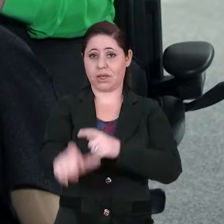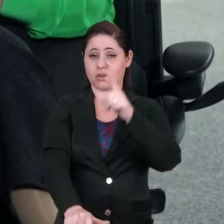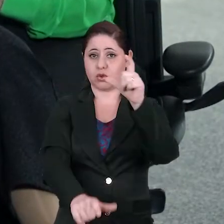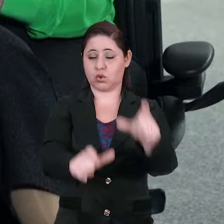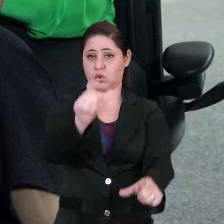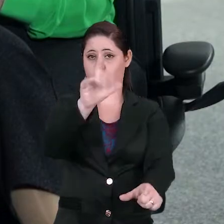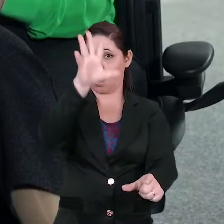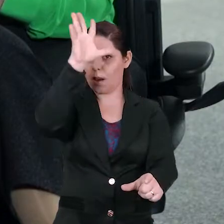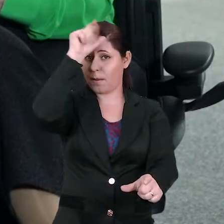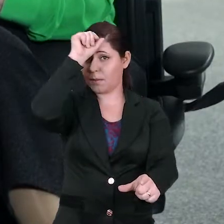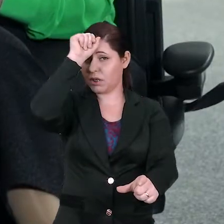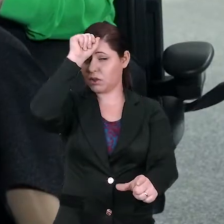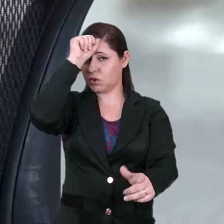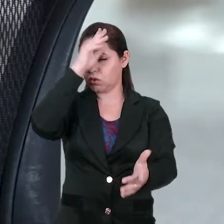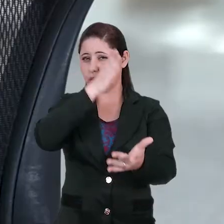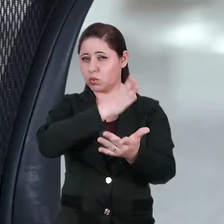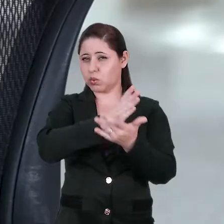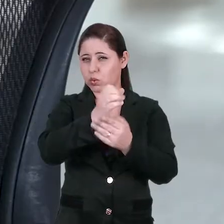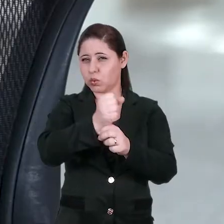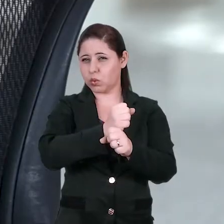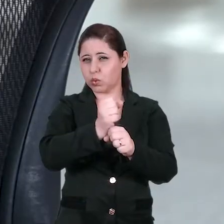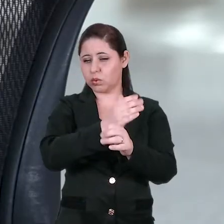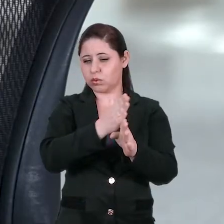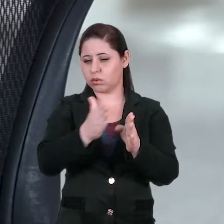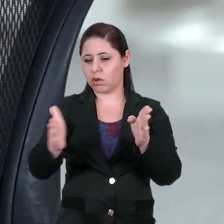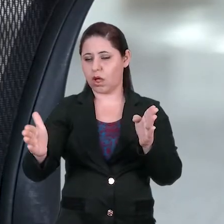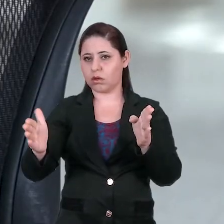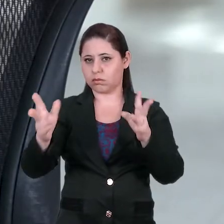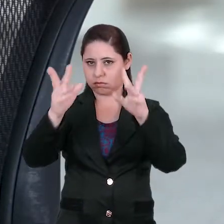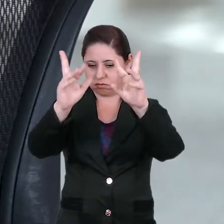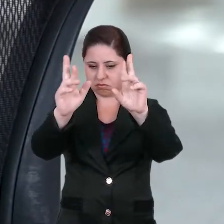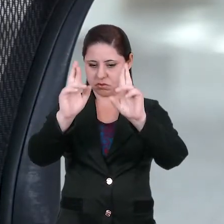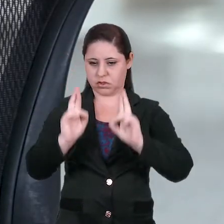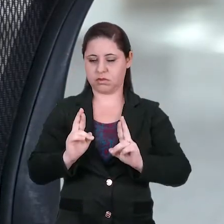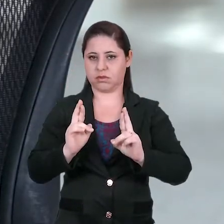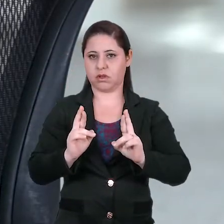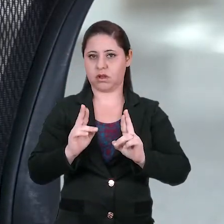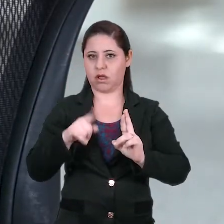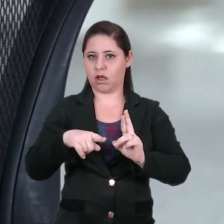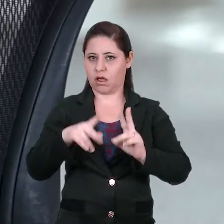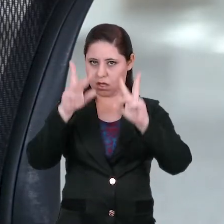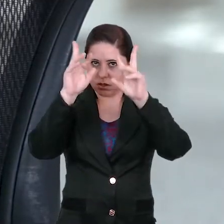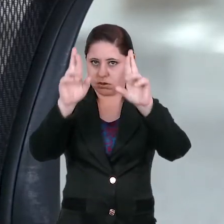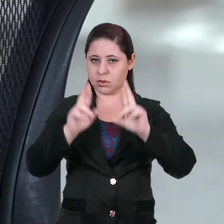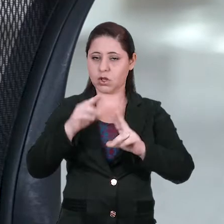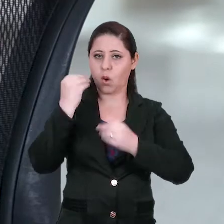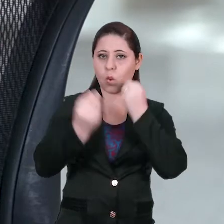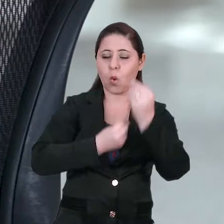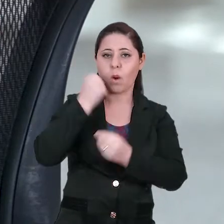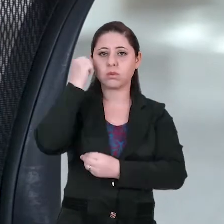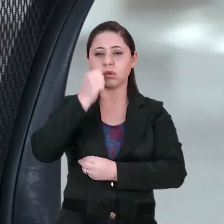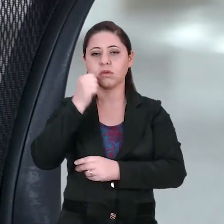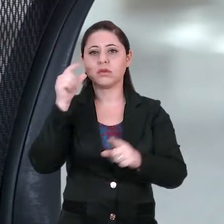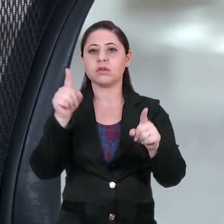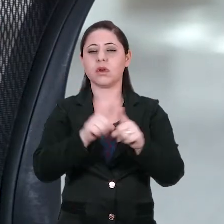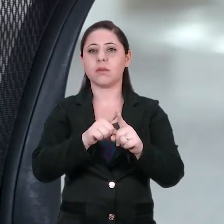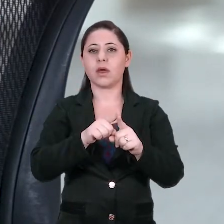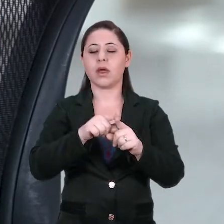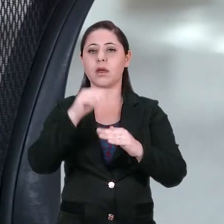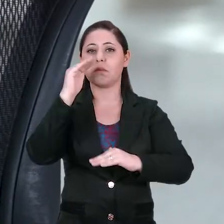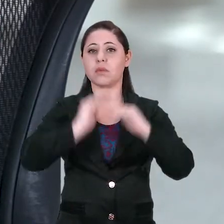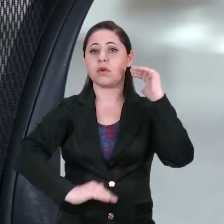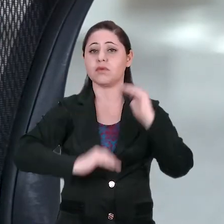As pessoas aprenderam durante esses anos todos a me respeitar. E me respeitar como mulher e me